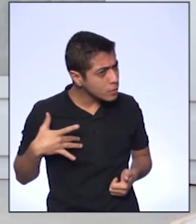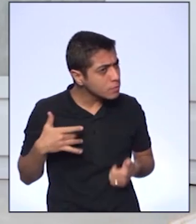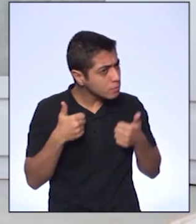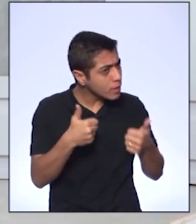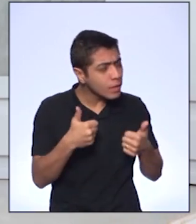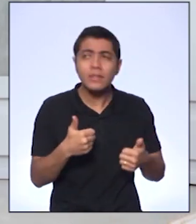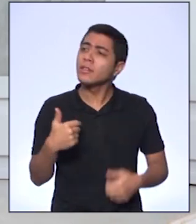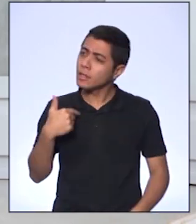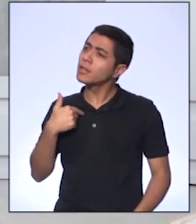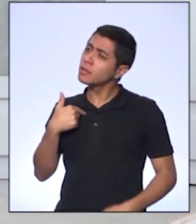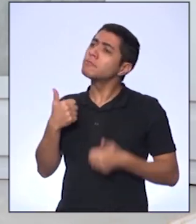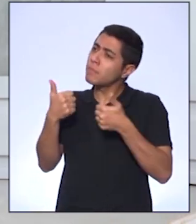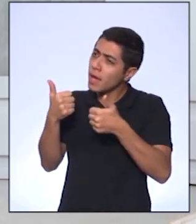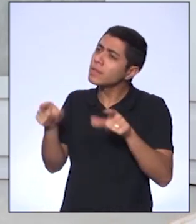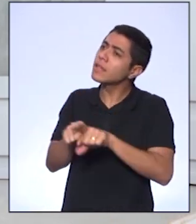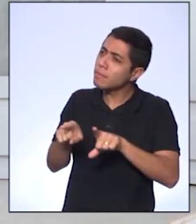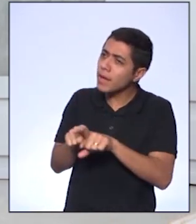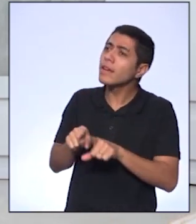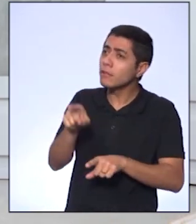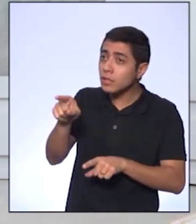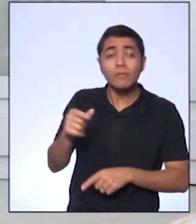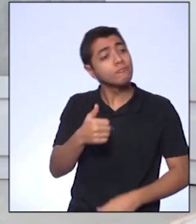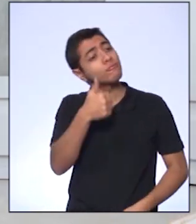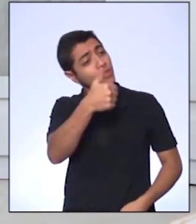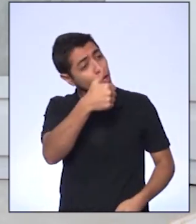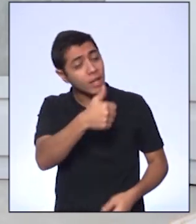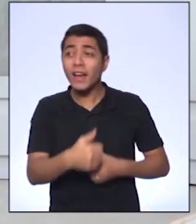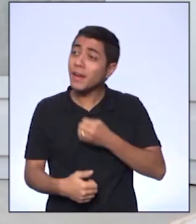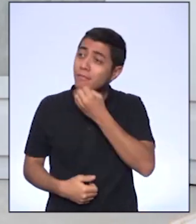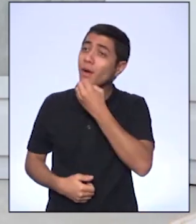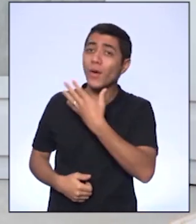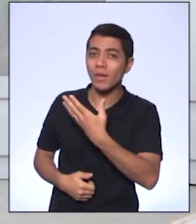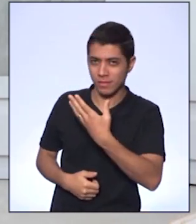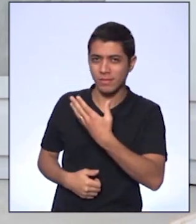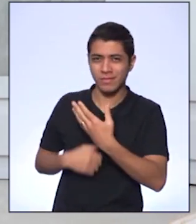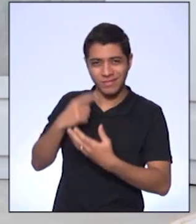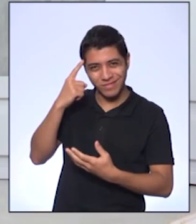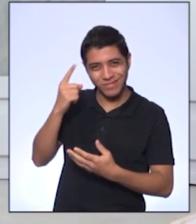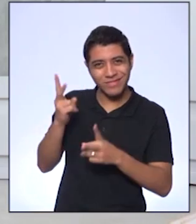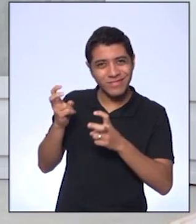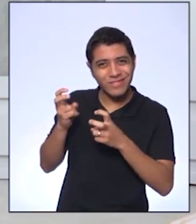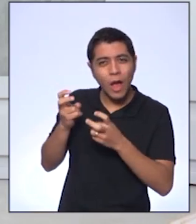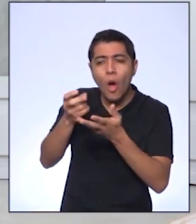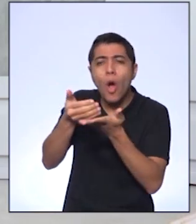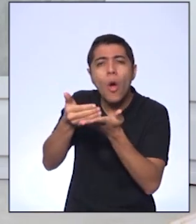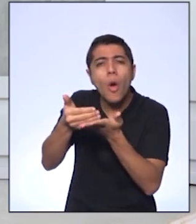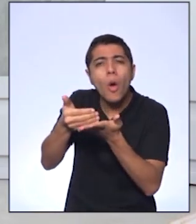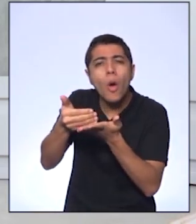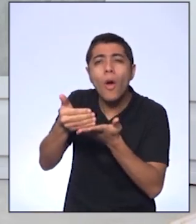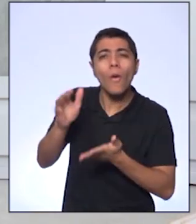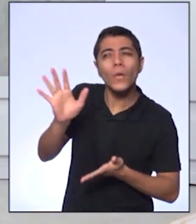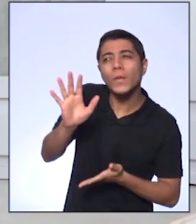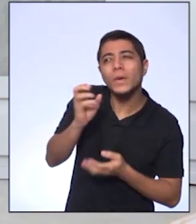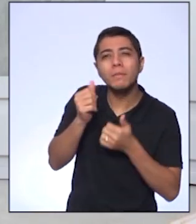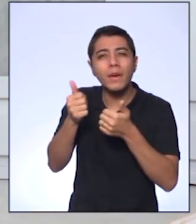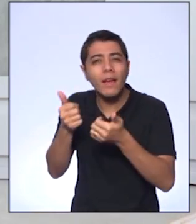você? Eu estou bem, e você? Estou bem também, e você? Joia, que bom. Ó, todo esse processo discursivo,